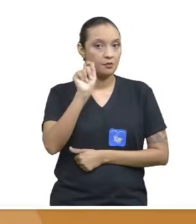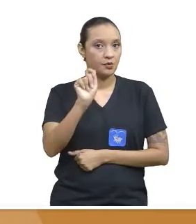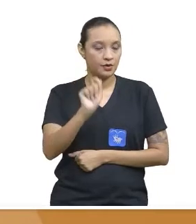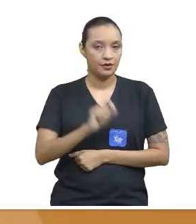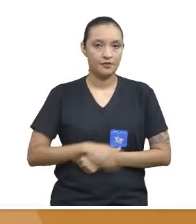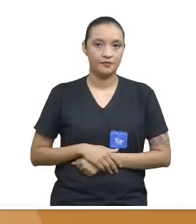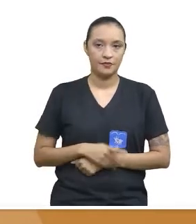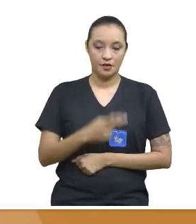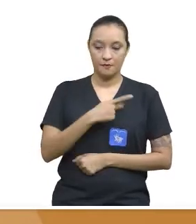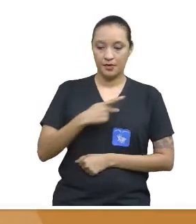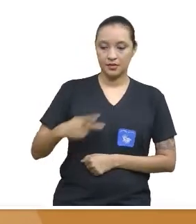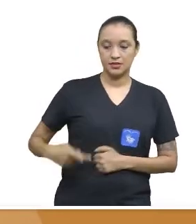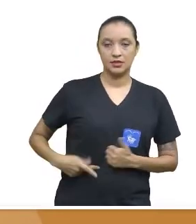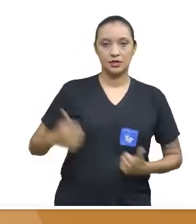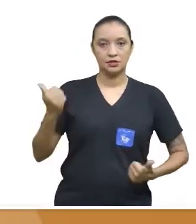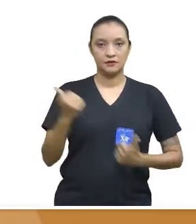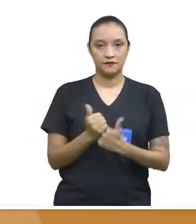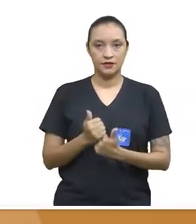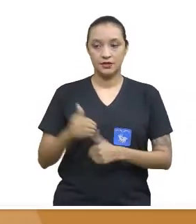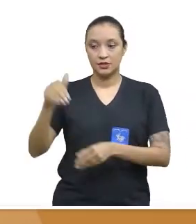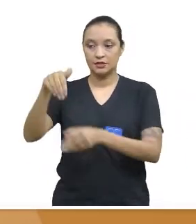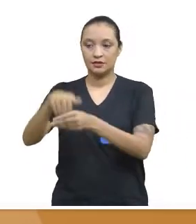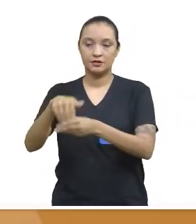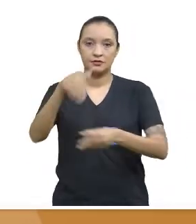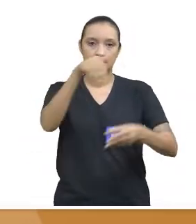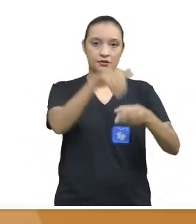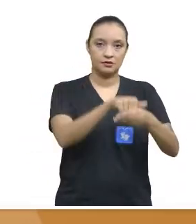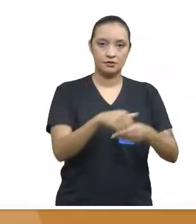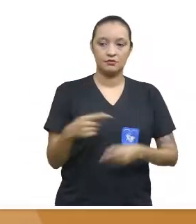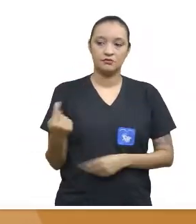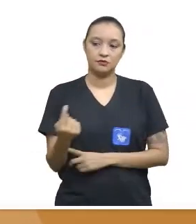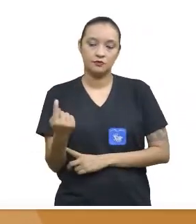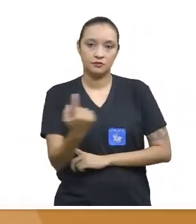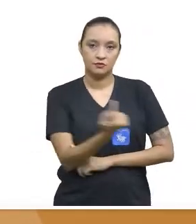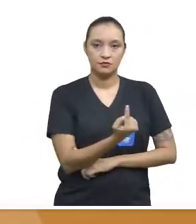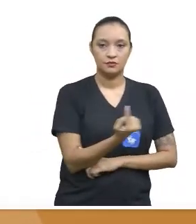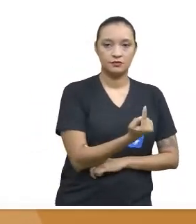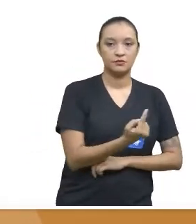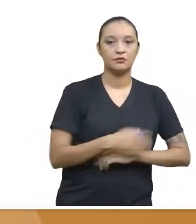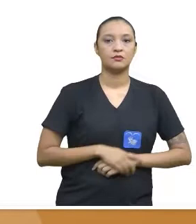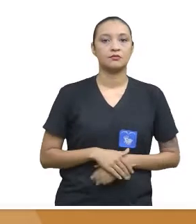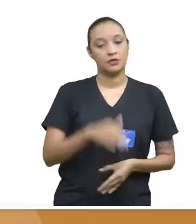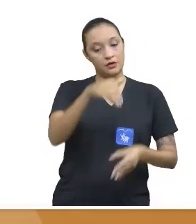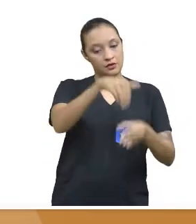presidente e vice são eleitos individualmente, tá? Então nós elegemos o